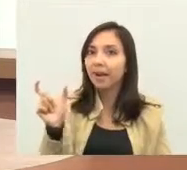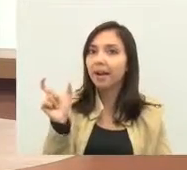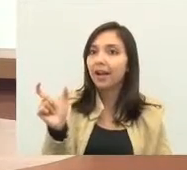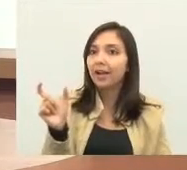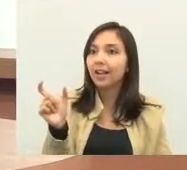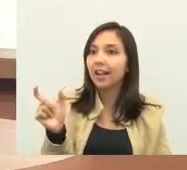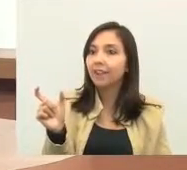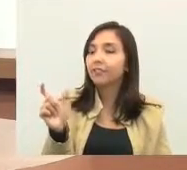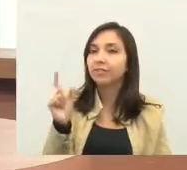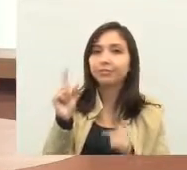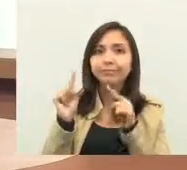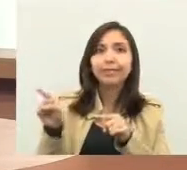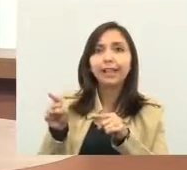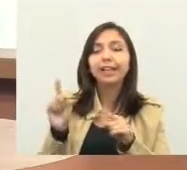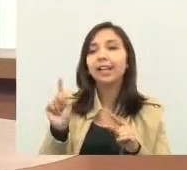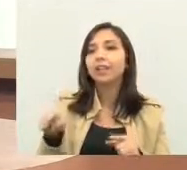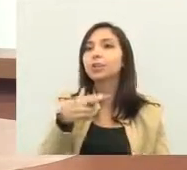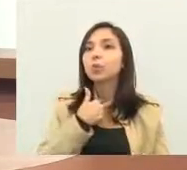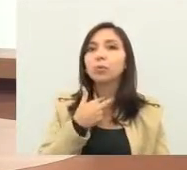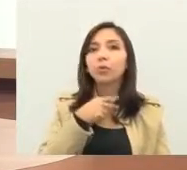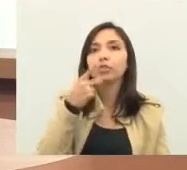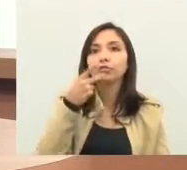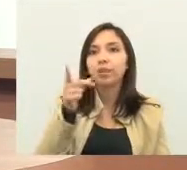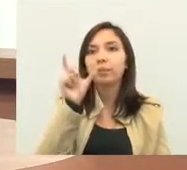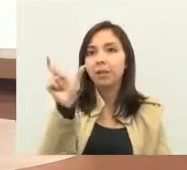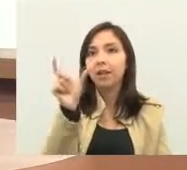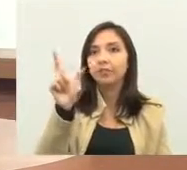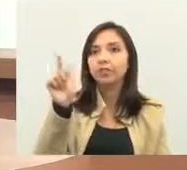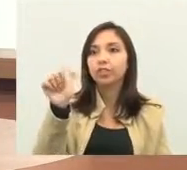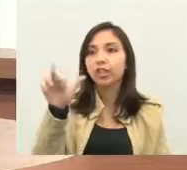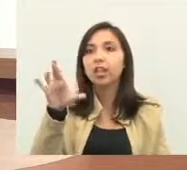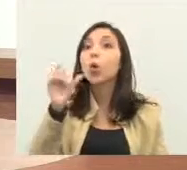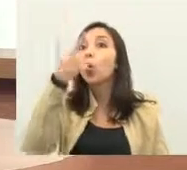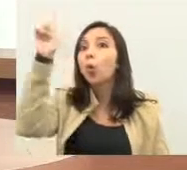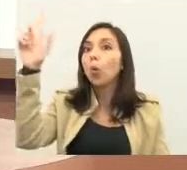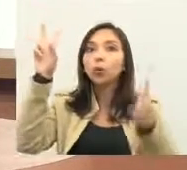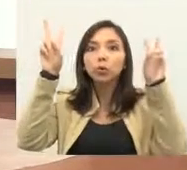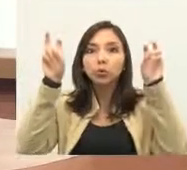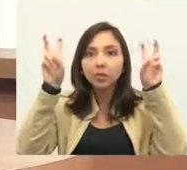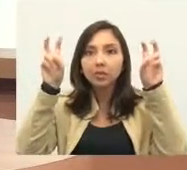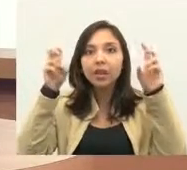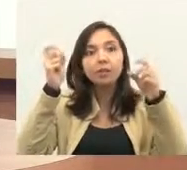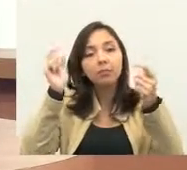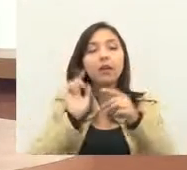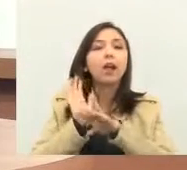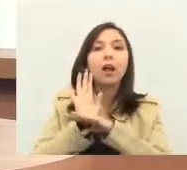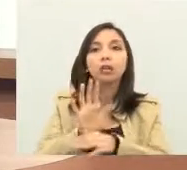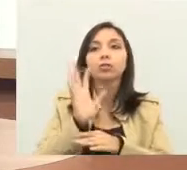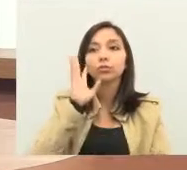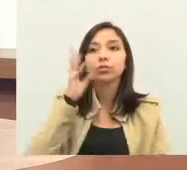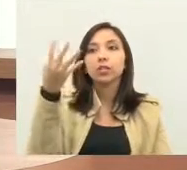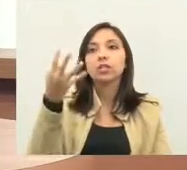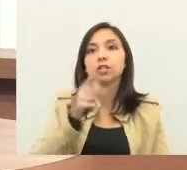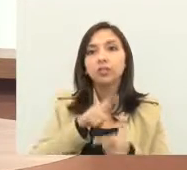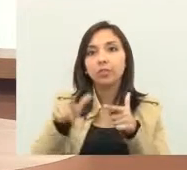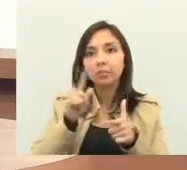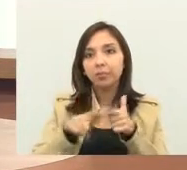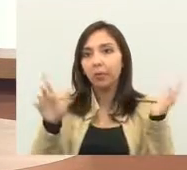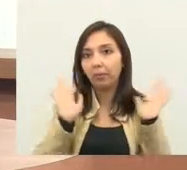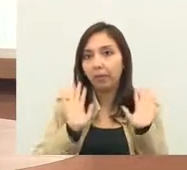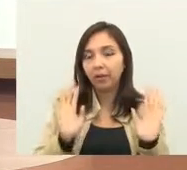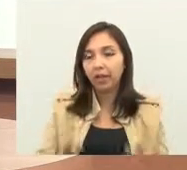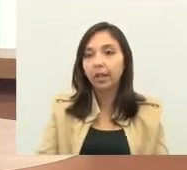demonizada, está satanizada, não pode falar gênero, né? Então vamos achar um outro termo e resolve o problema do Plano